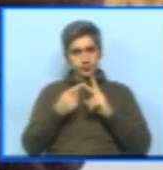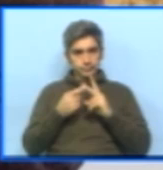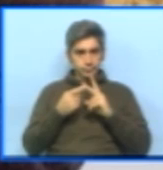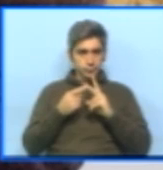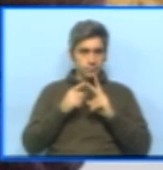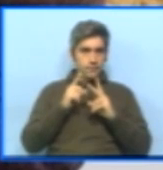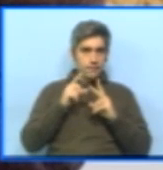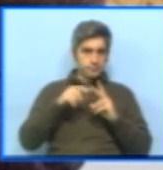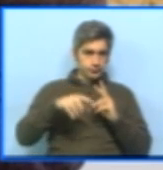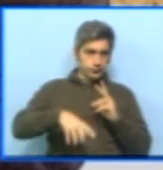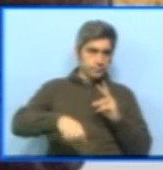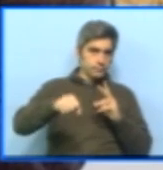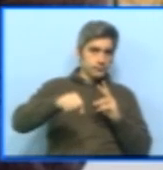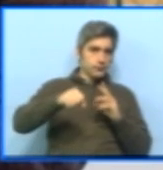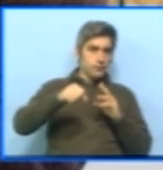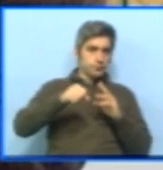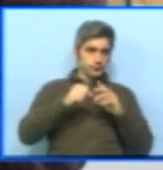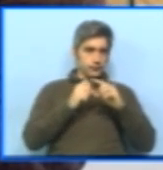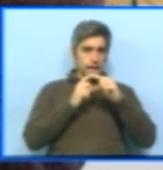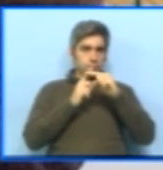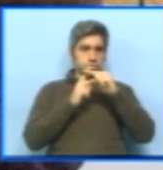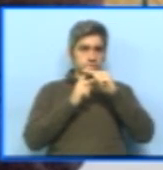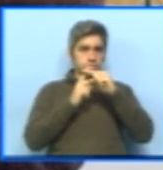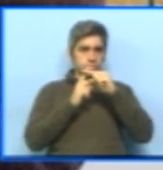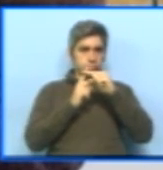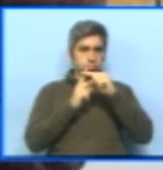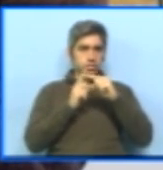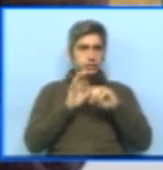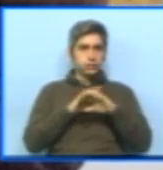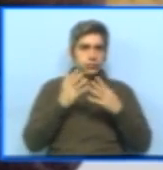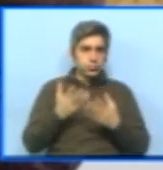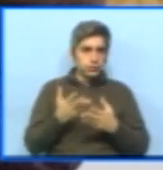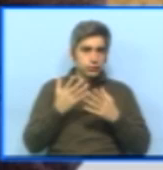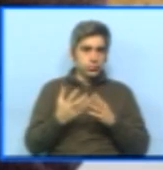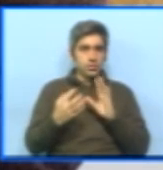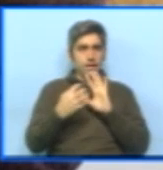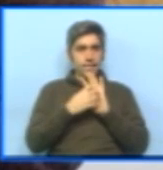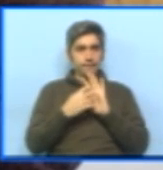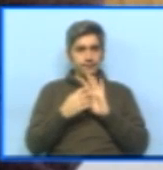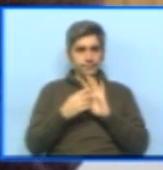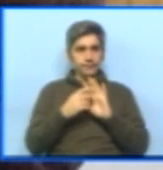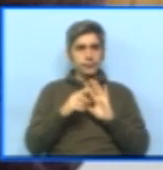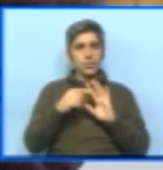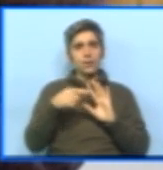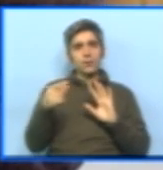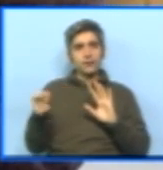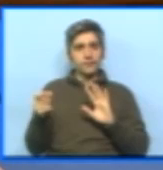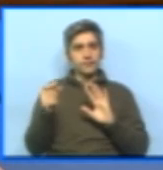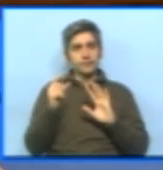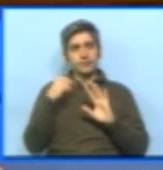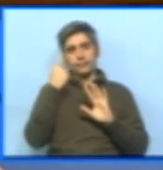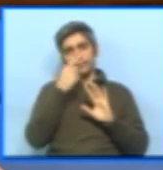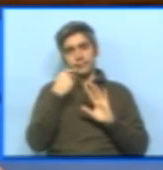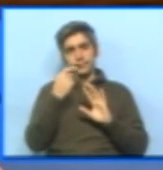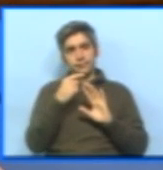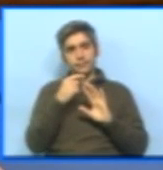Começar a saca, a cruz, a imagem da cruz por causa do peso da cruz, e o resto, a imagem do